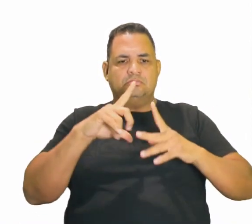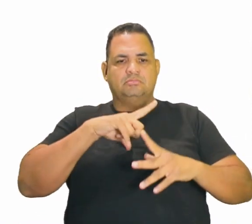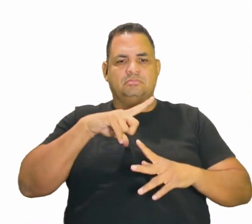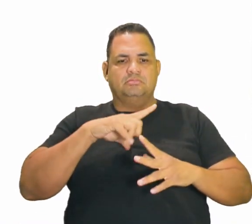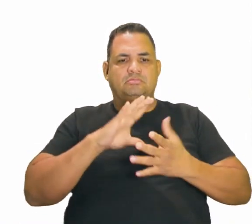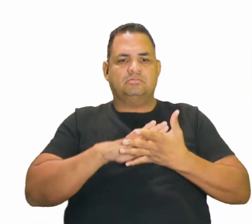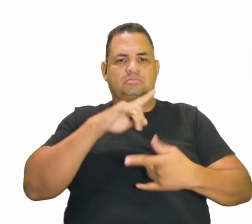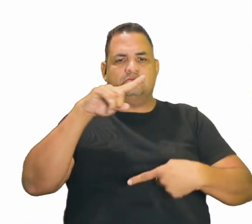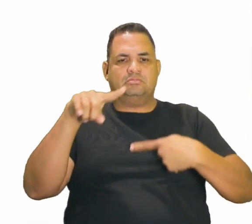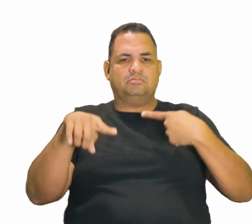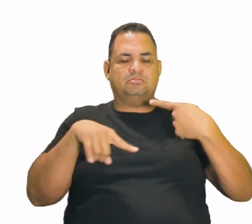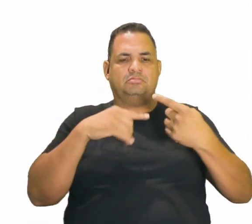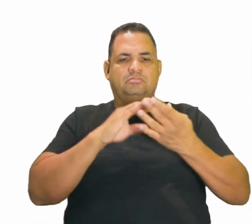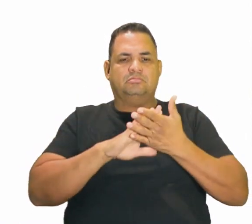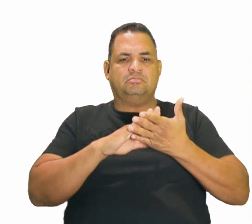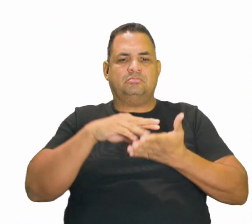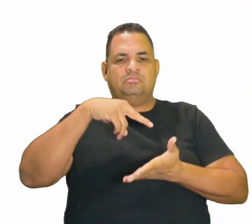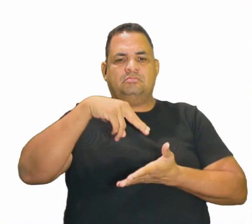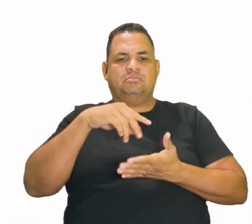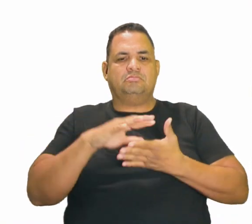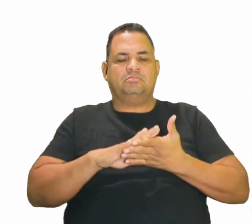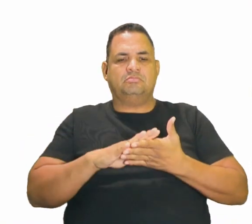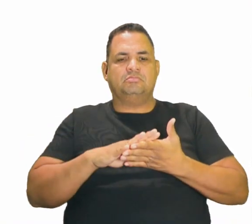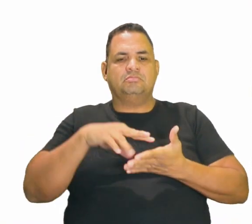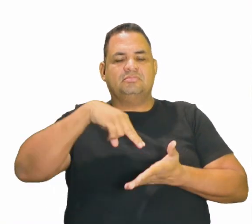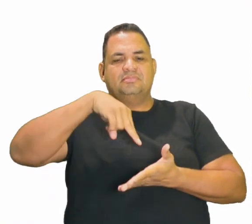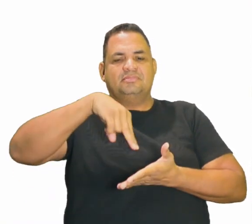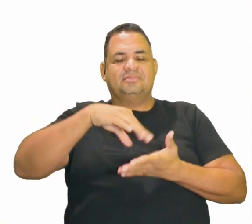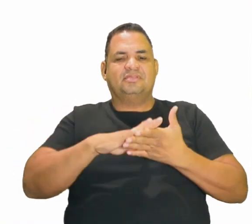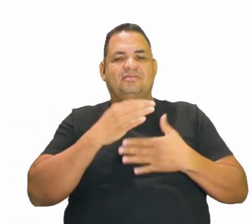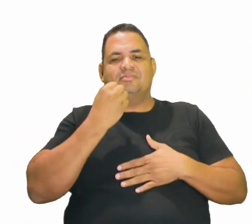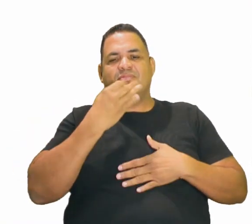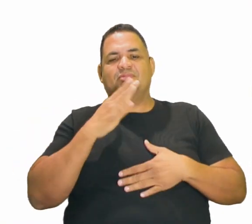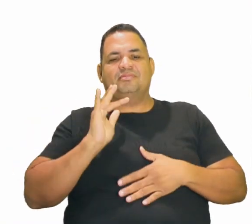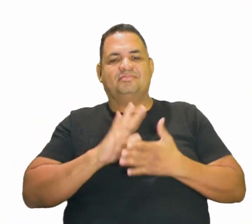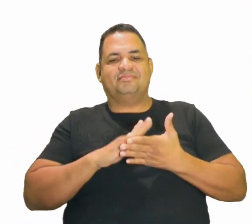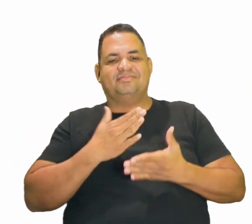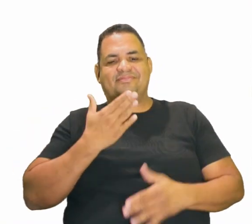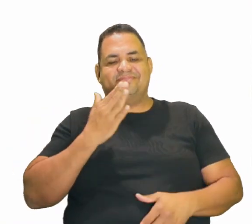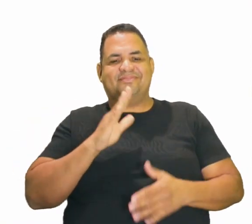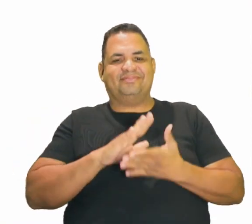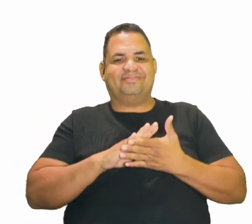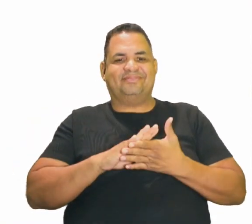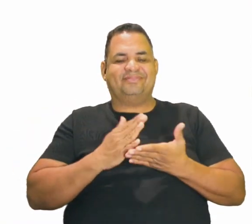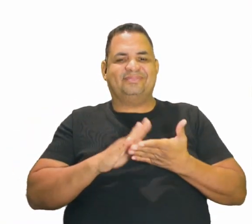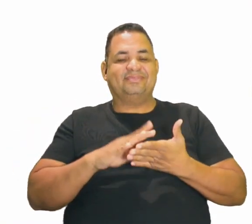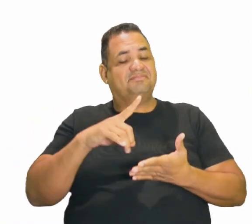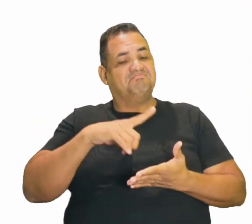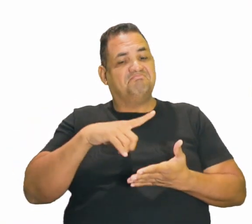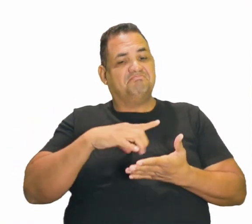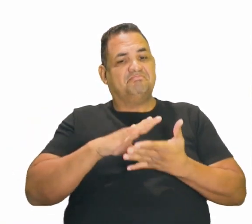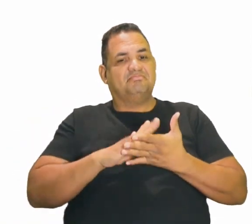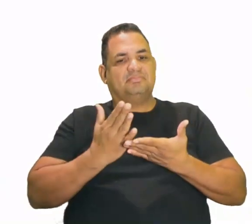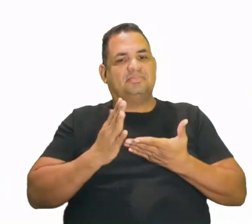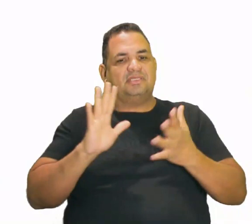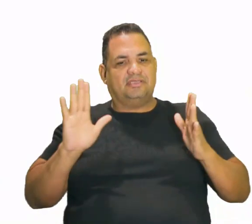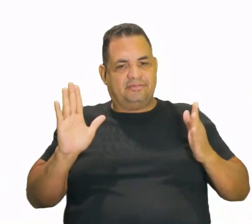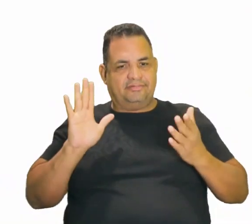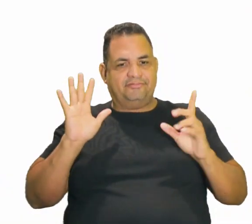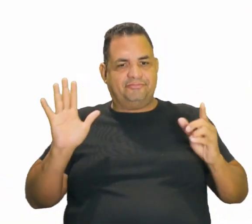interesse dos seres humanos em Dançar porque é muito bom é gostoso e traz saúde também